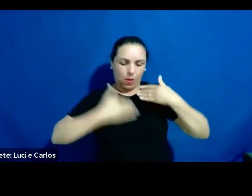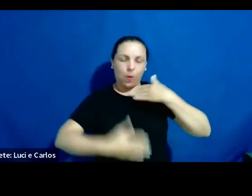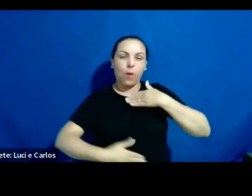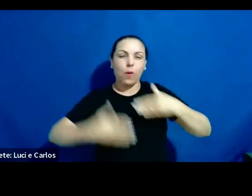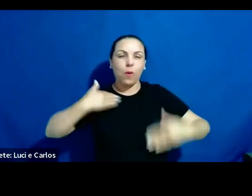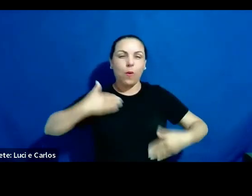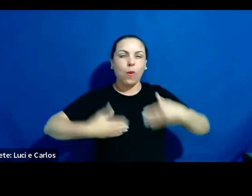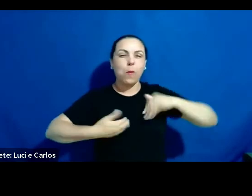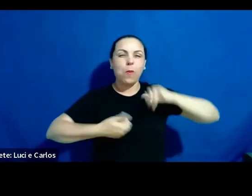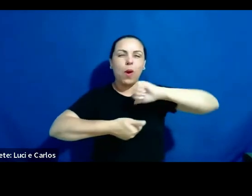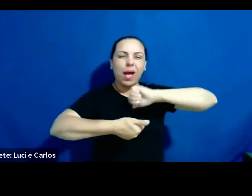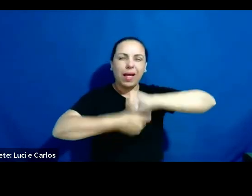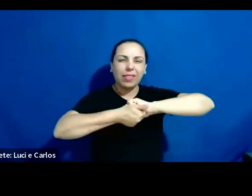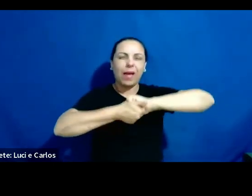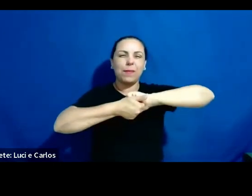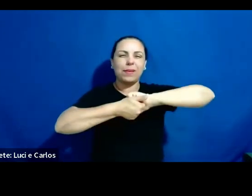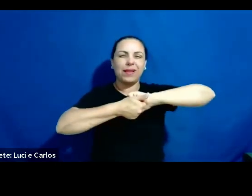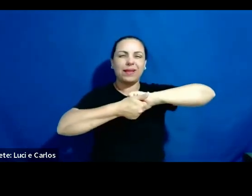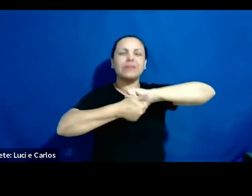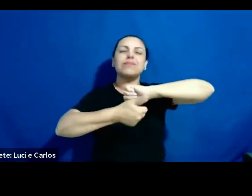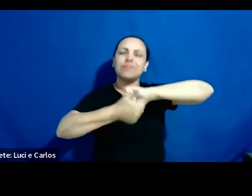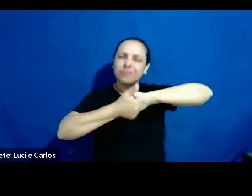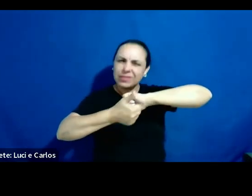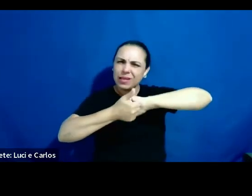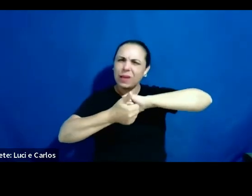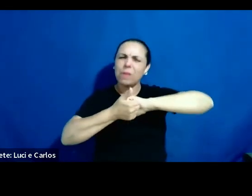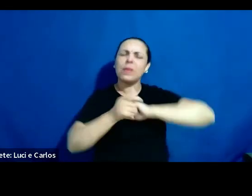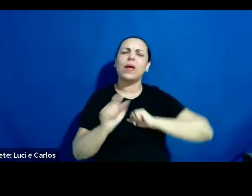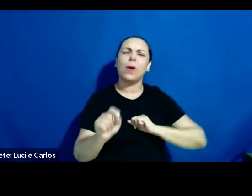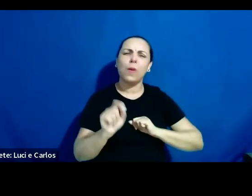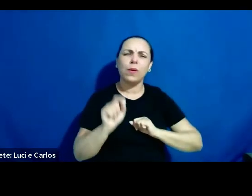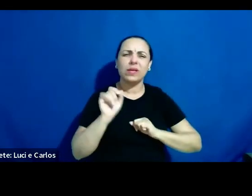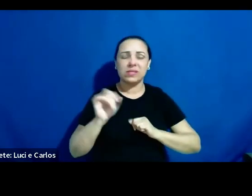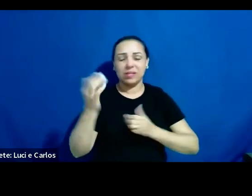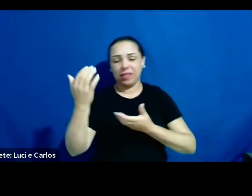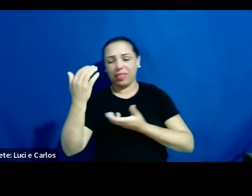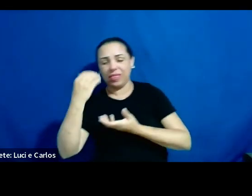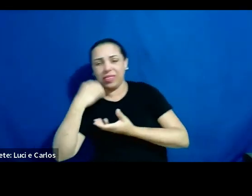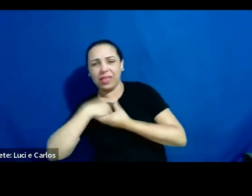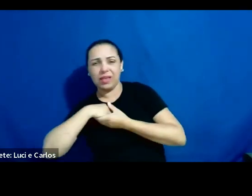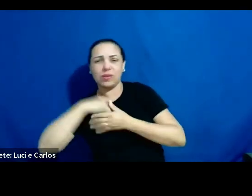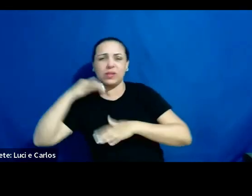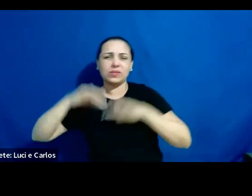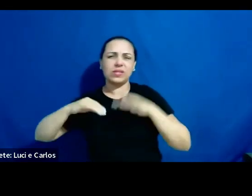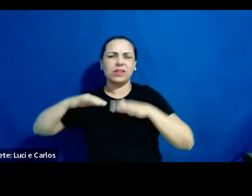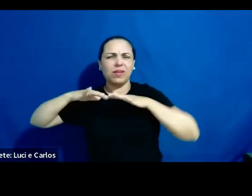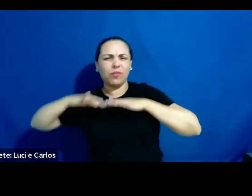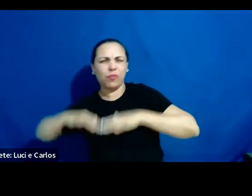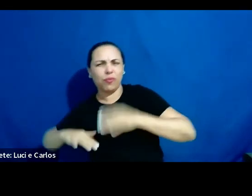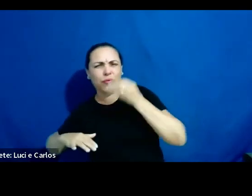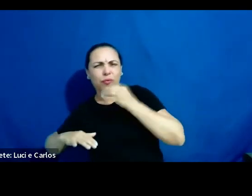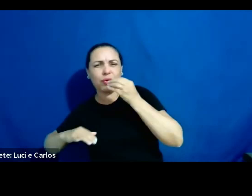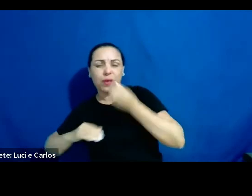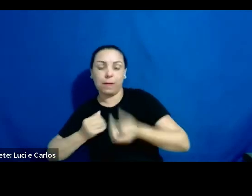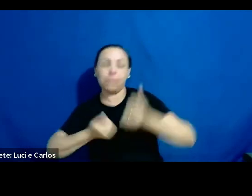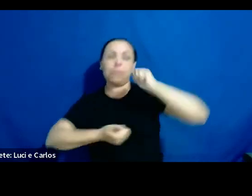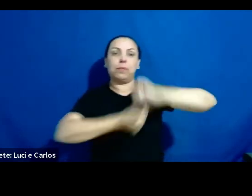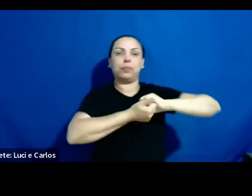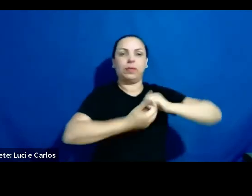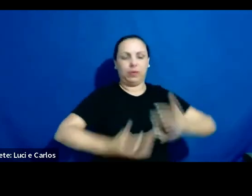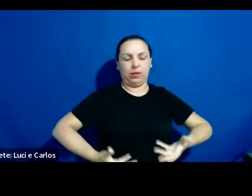homeostático. Quando o corpo está bem equilibrado, não existe doença, não existe enfermidade. Está